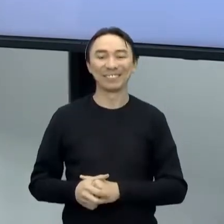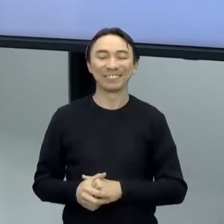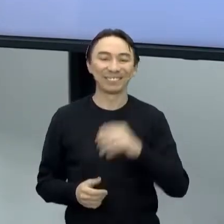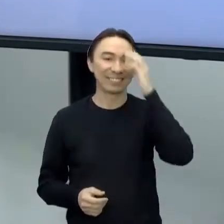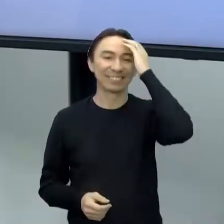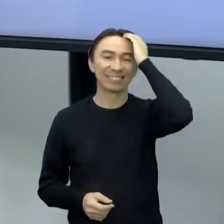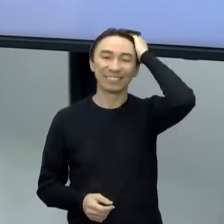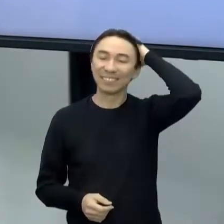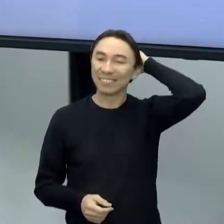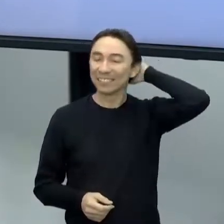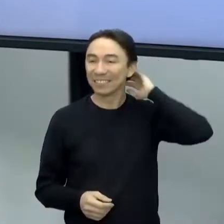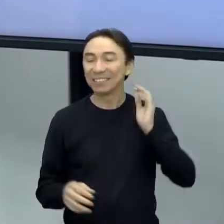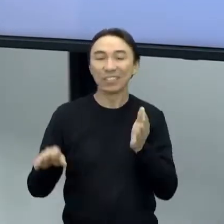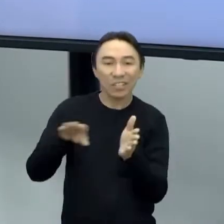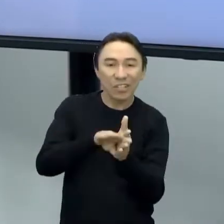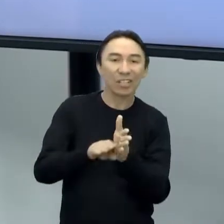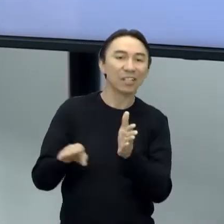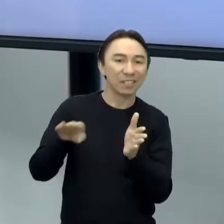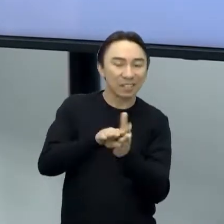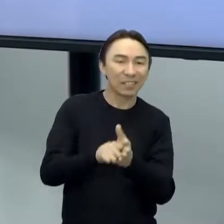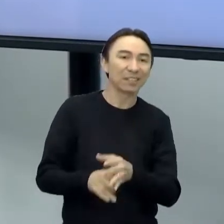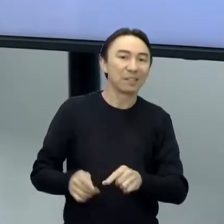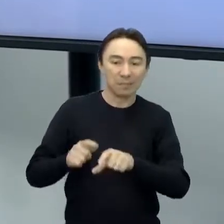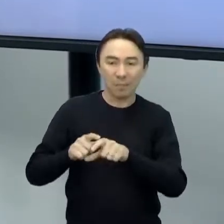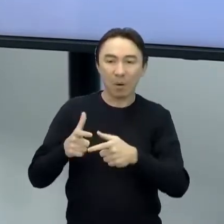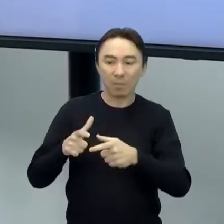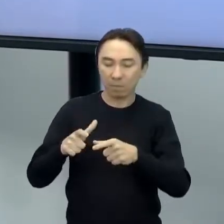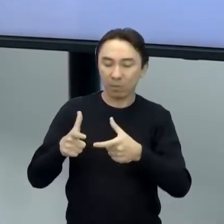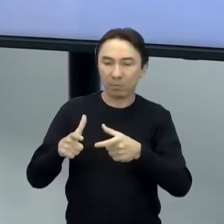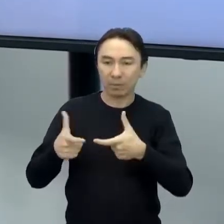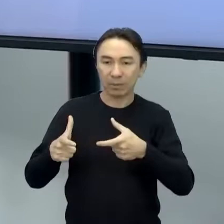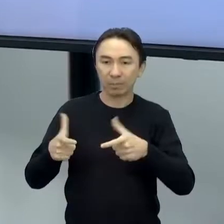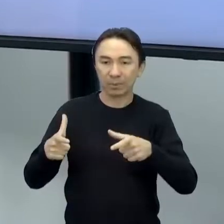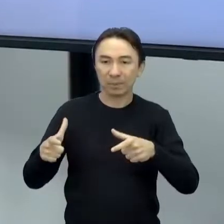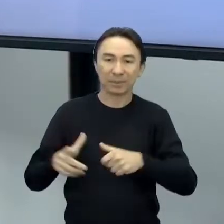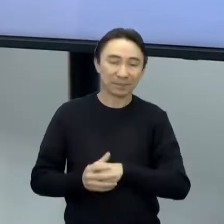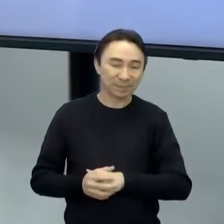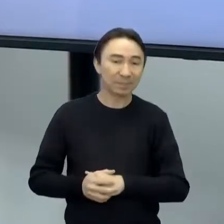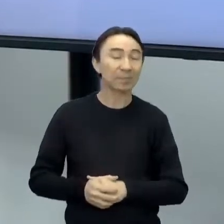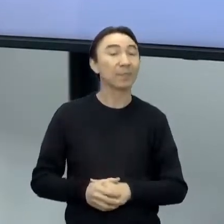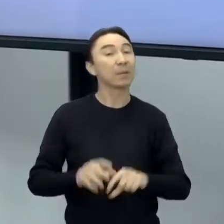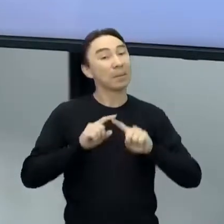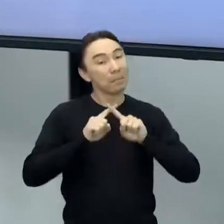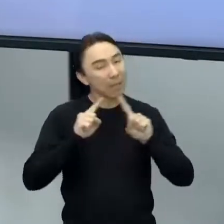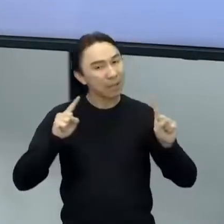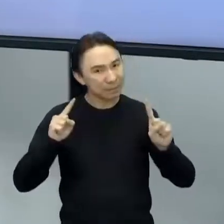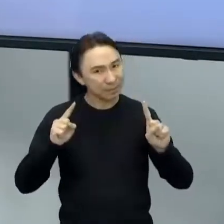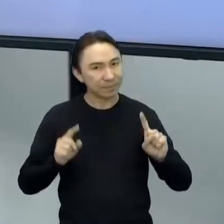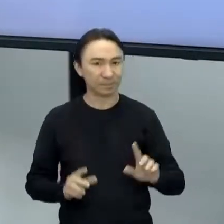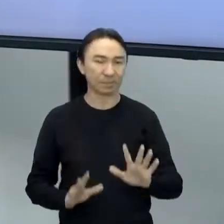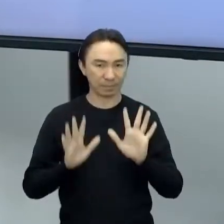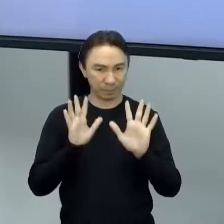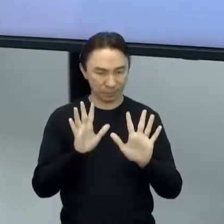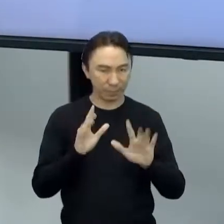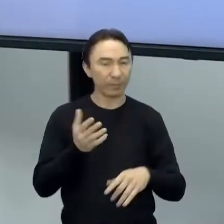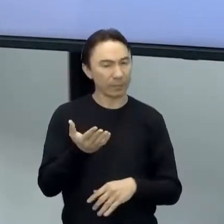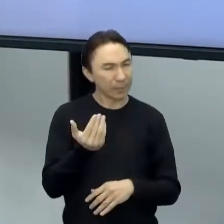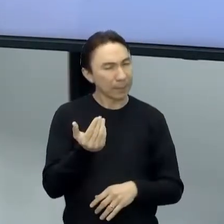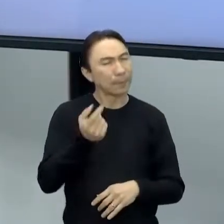A galera chegando aqui, aumentando a quantidade de alunos. Mas Bora pensar